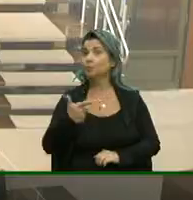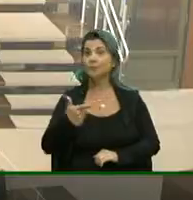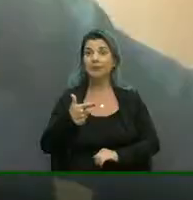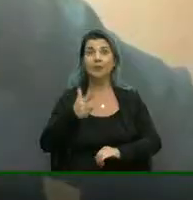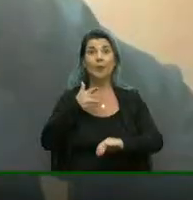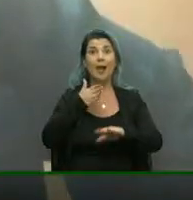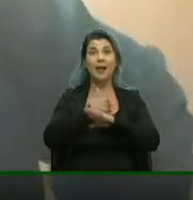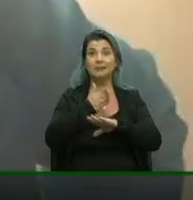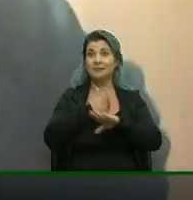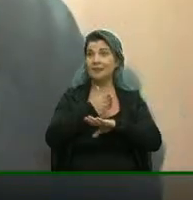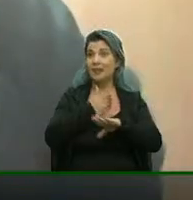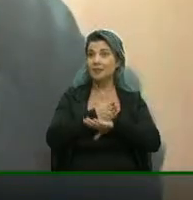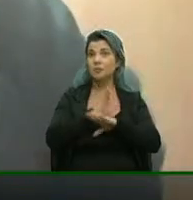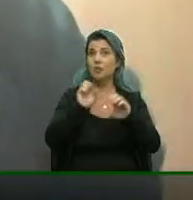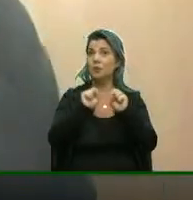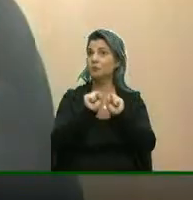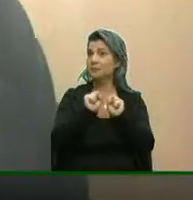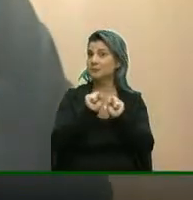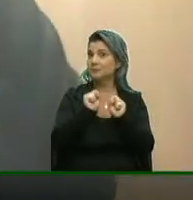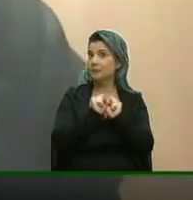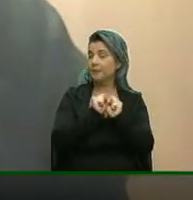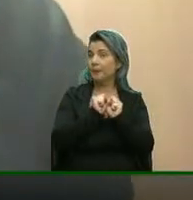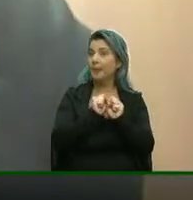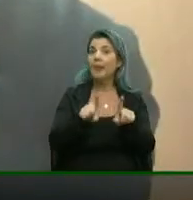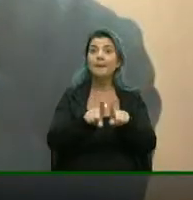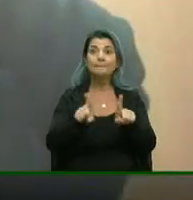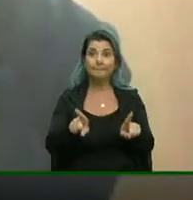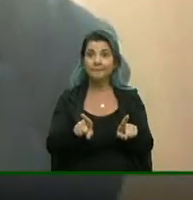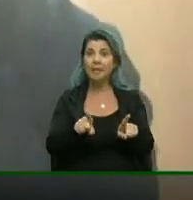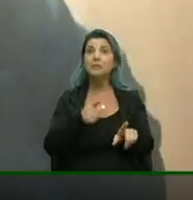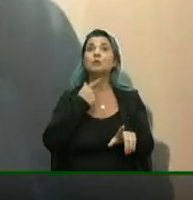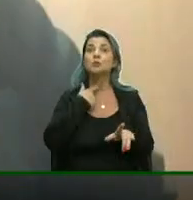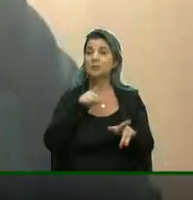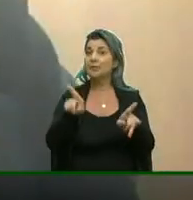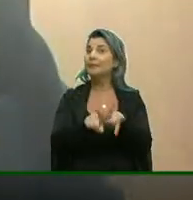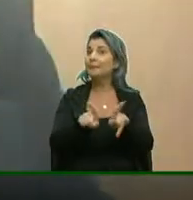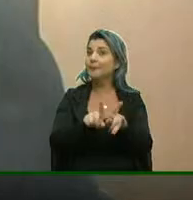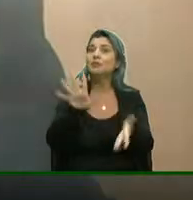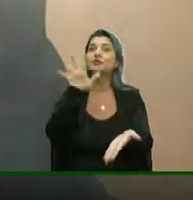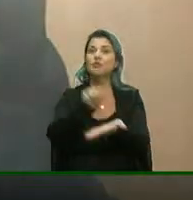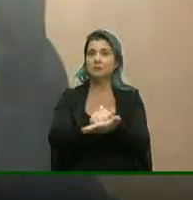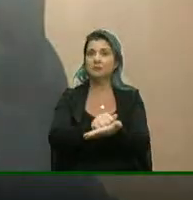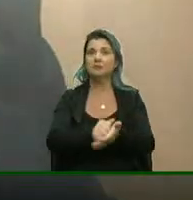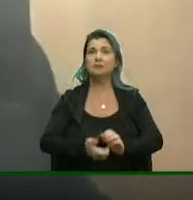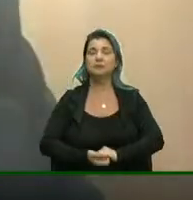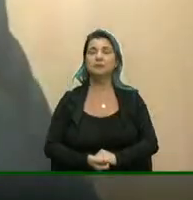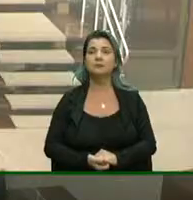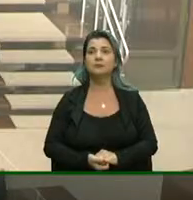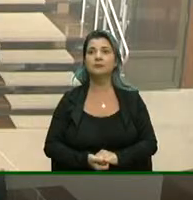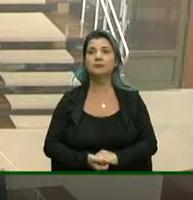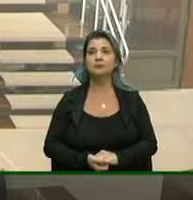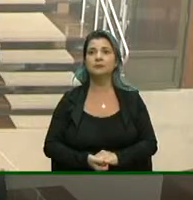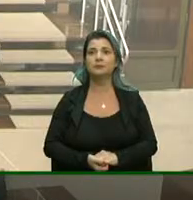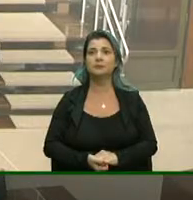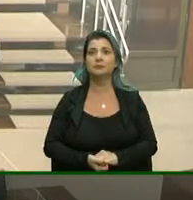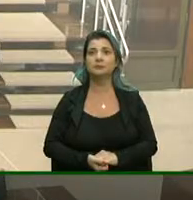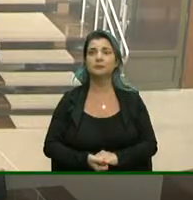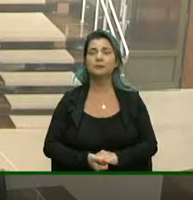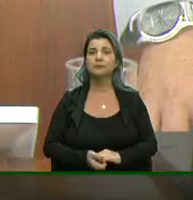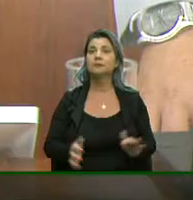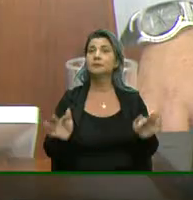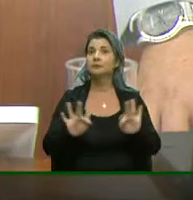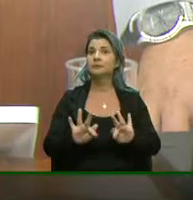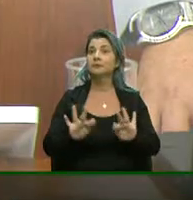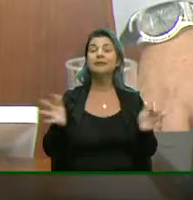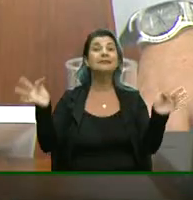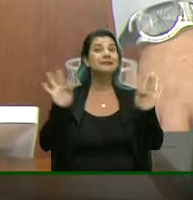nem registro de presença, mas gostaria também de registrar minha desistência. Obrigada. Está registrado, deputado. Terminado o período de comunicações